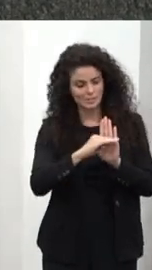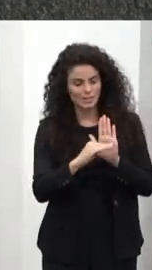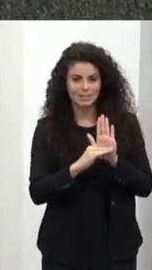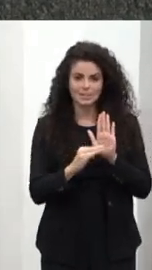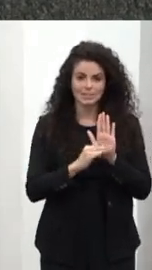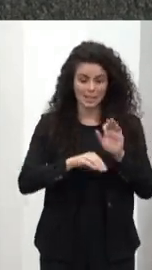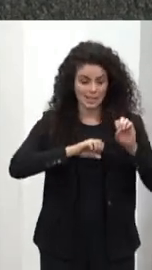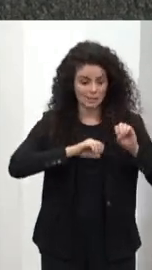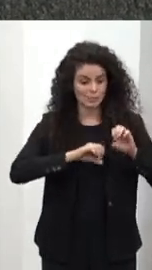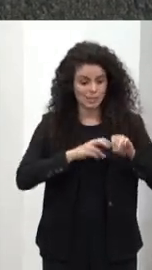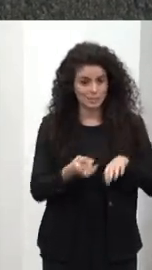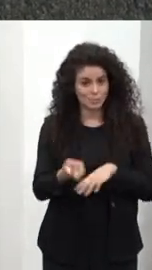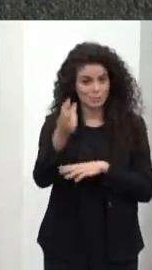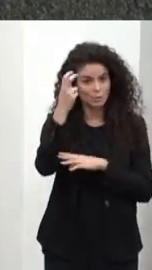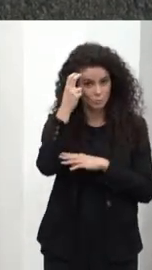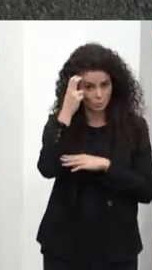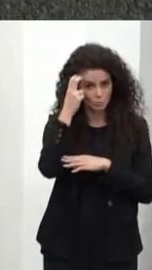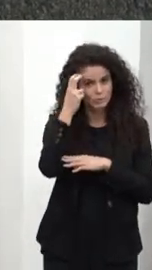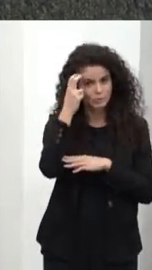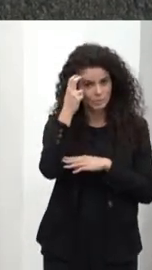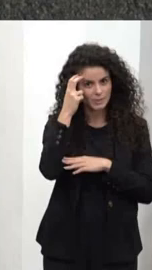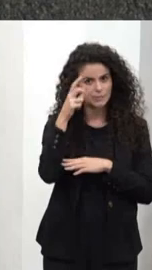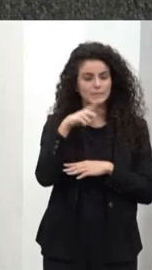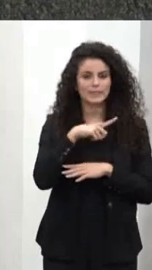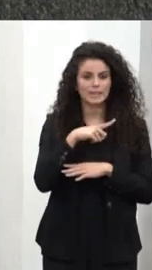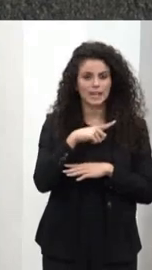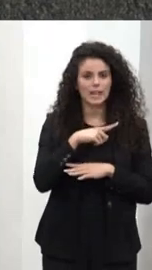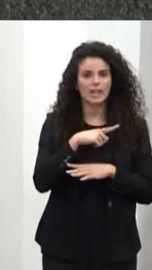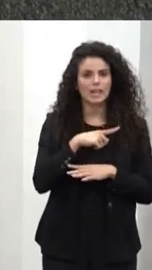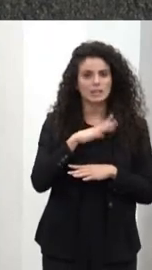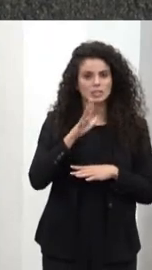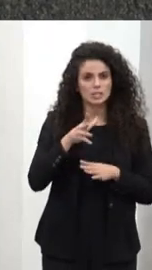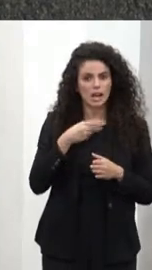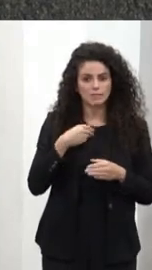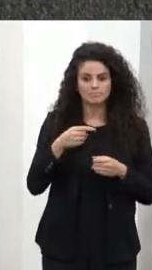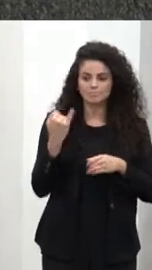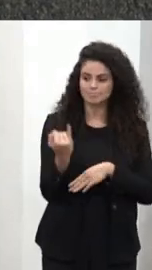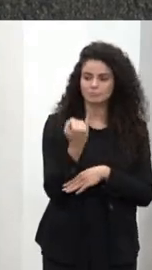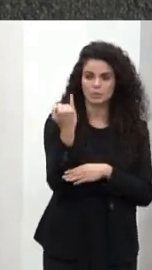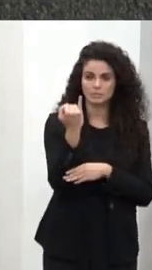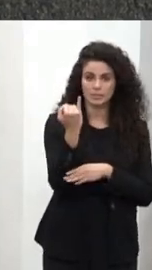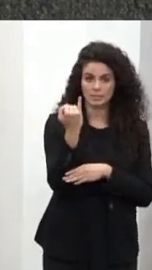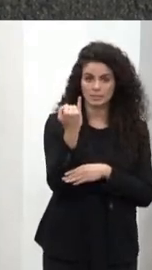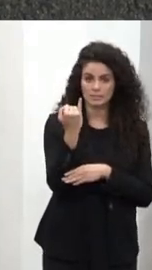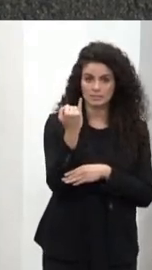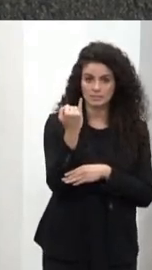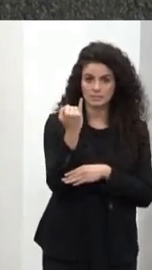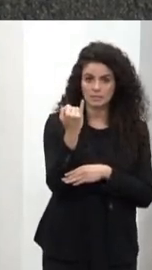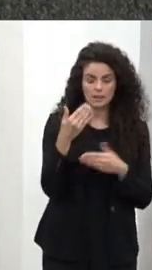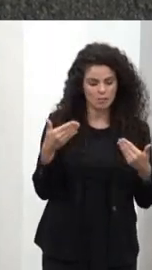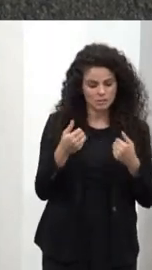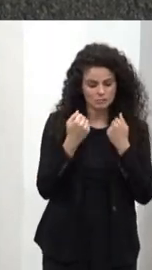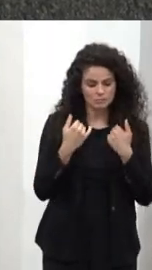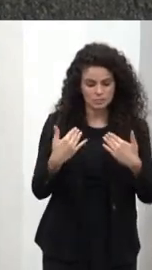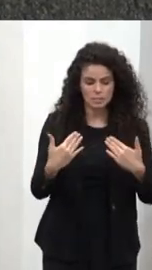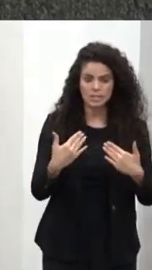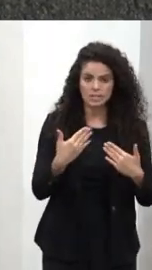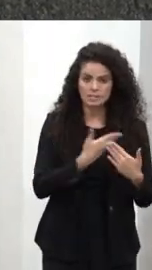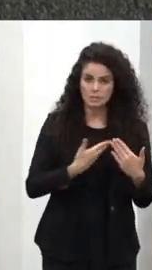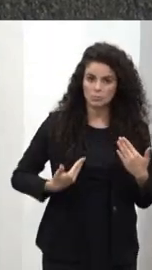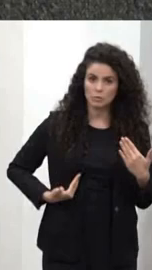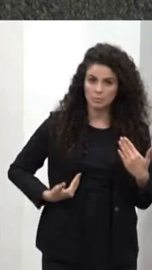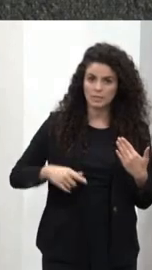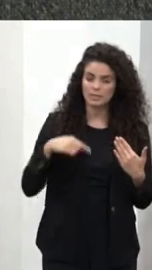a gente sai com alguns encaminhamentos concretos um deles é a importância dessa audiência enquanto um espaço oficial e de oitiva a gente vai